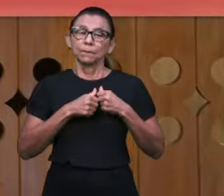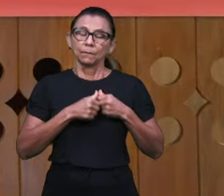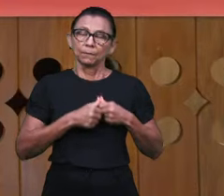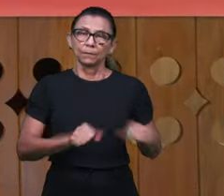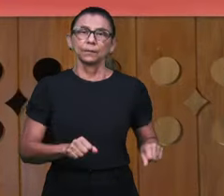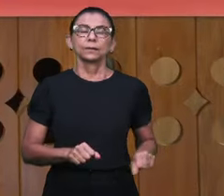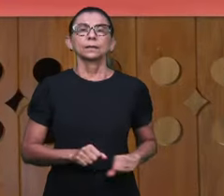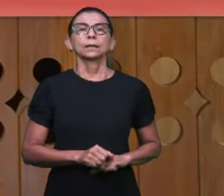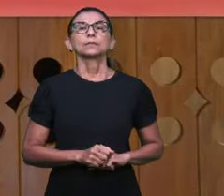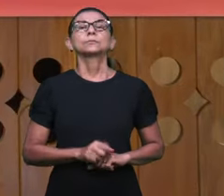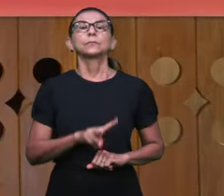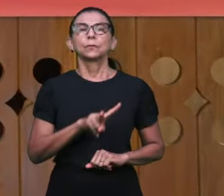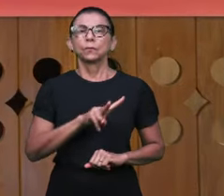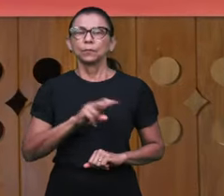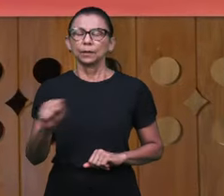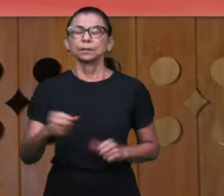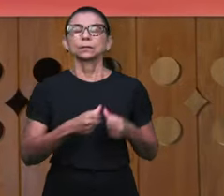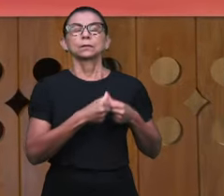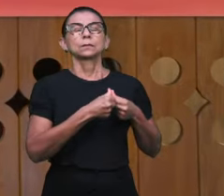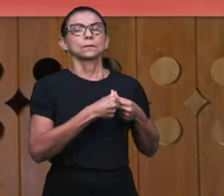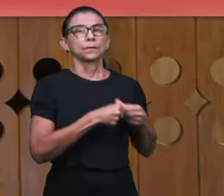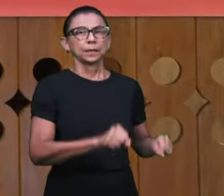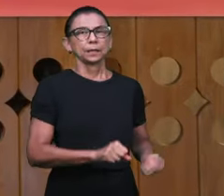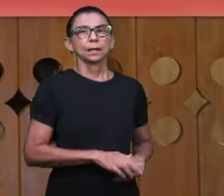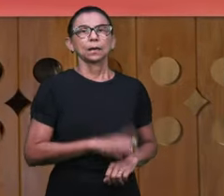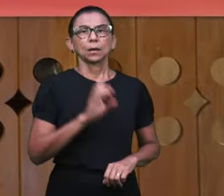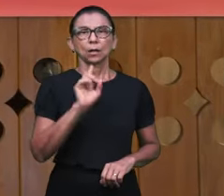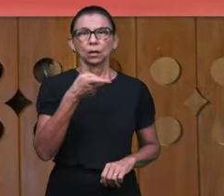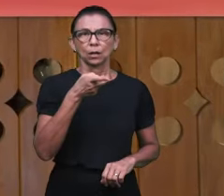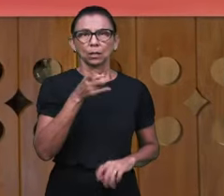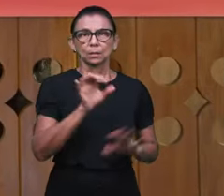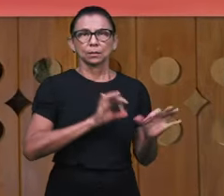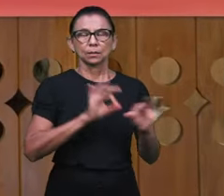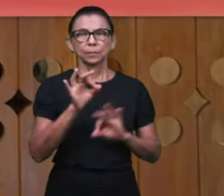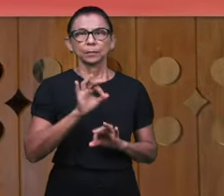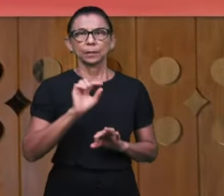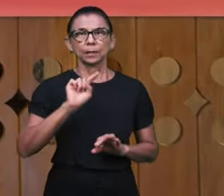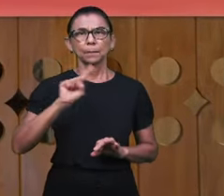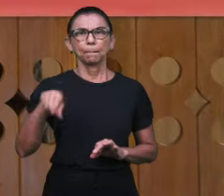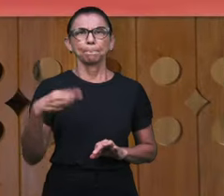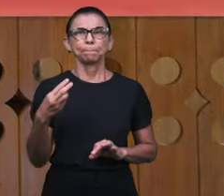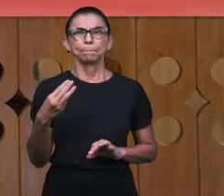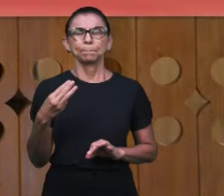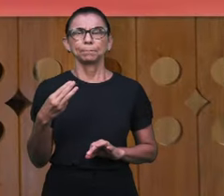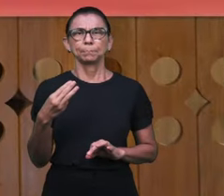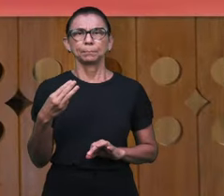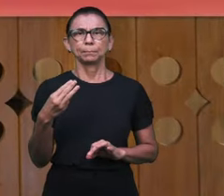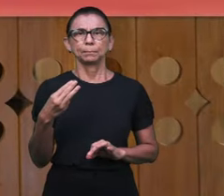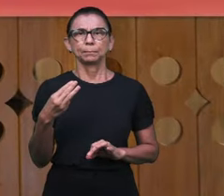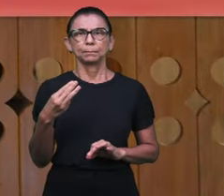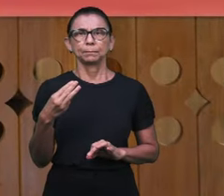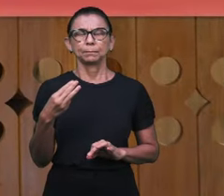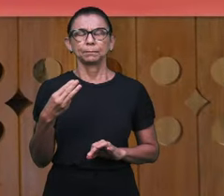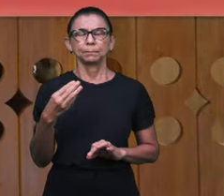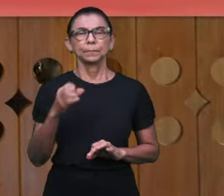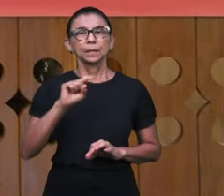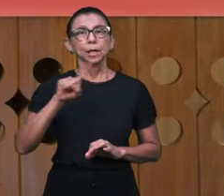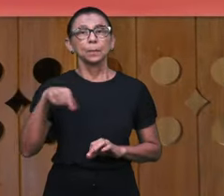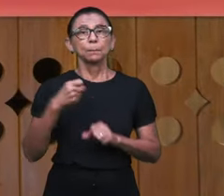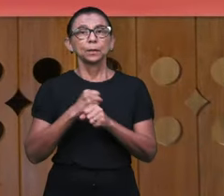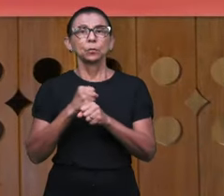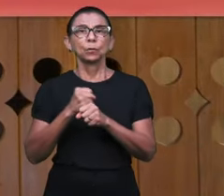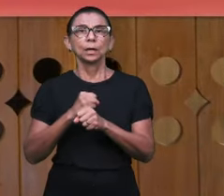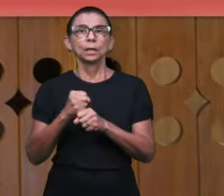que, sabe o que? Ó, vocês precisam se preparar para o milênio. O que é que nós temos a ver com o milênio? Curiosidade pura. Ó,